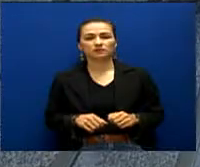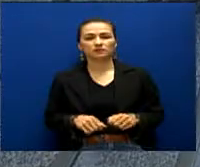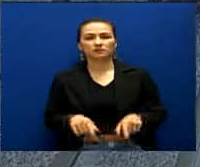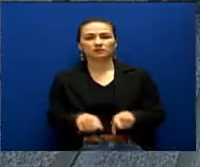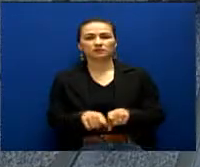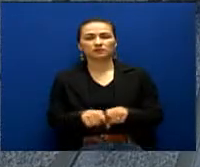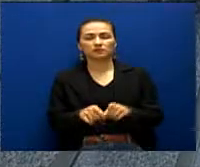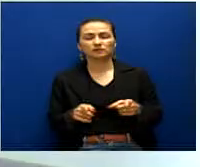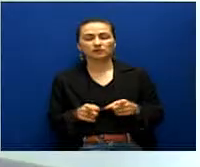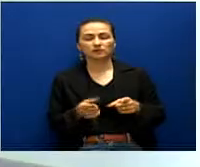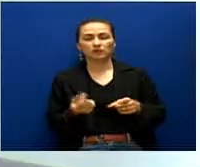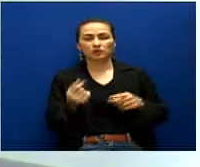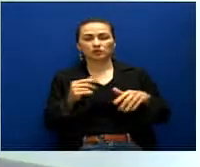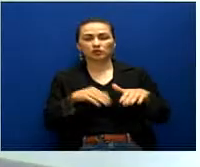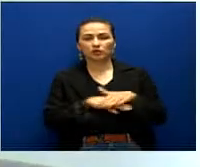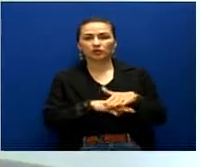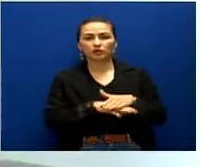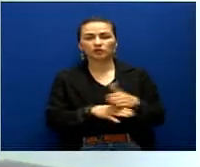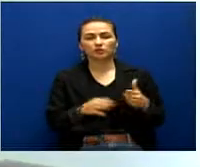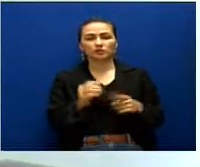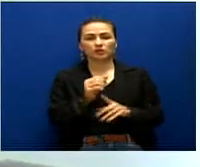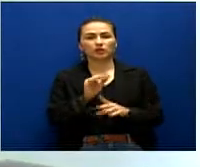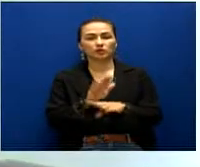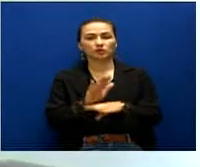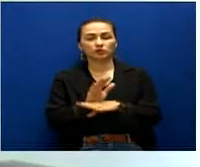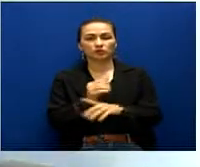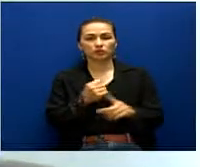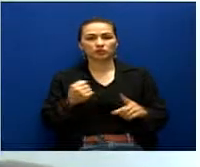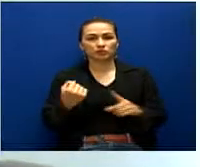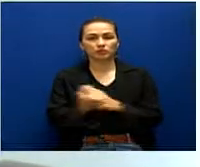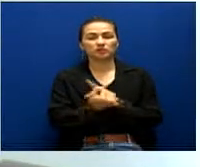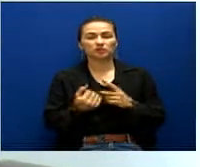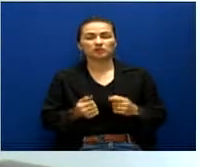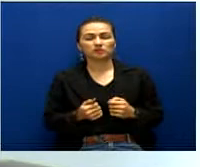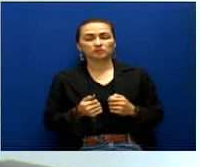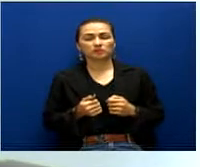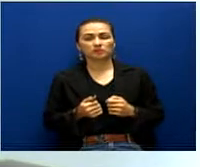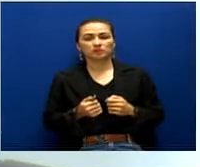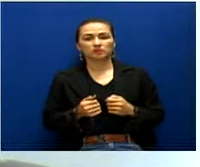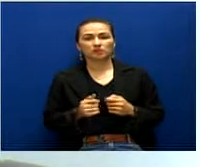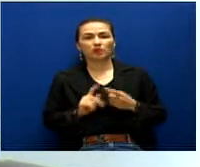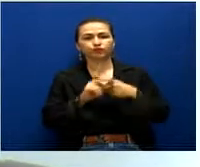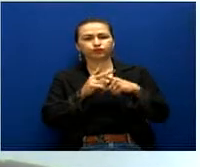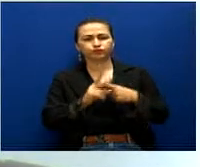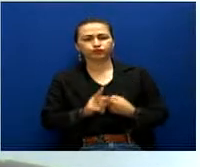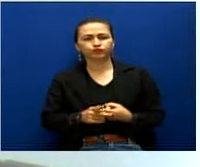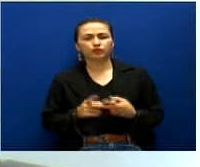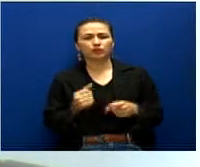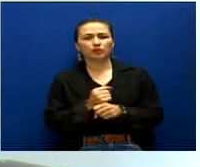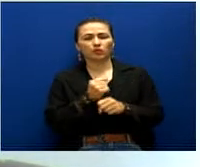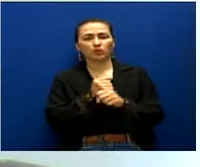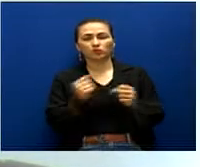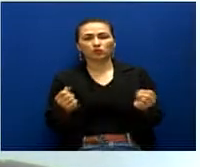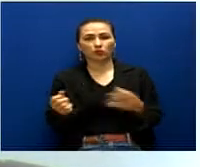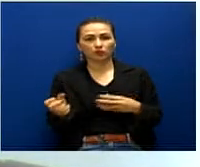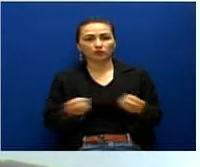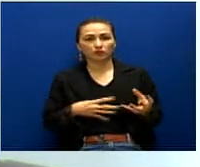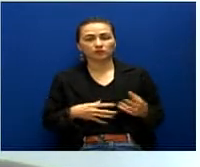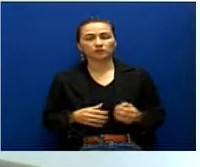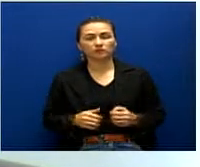do Fundo Social para mais estruturas aumentar, que foi também para a emenda